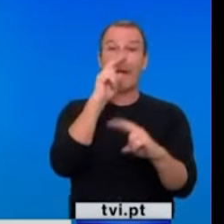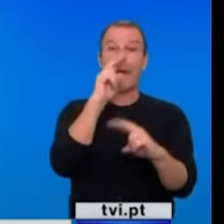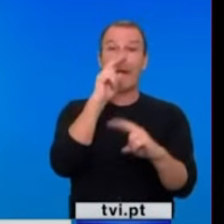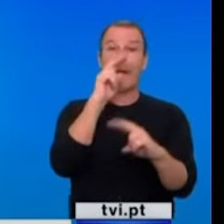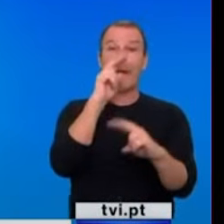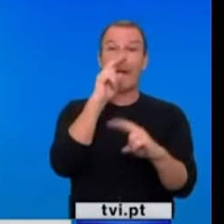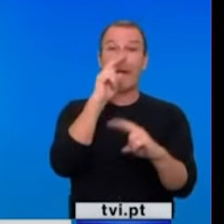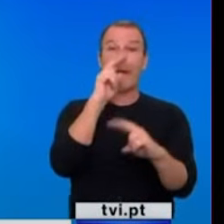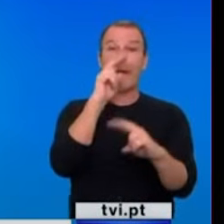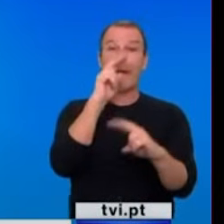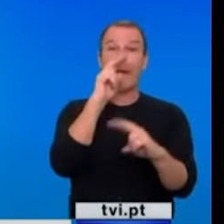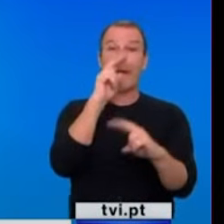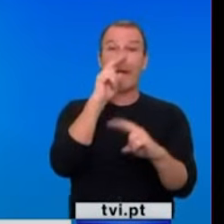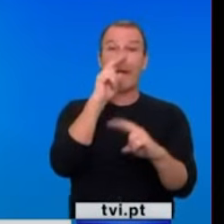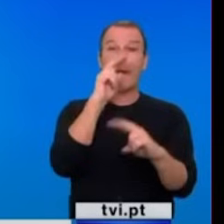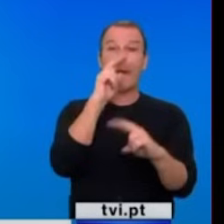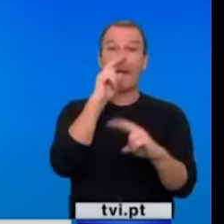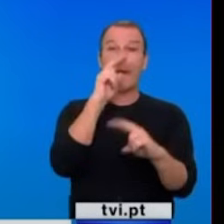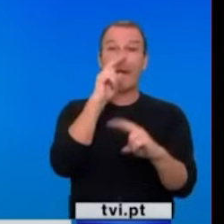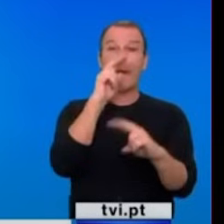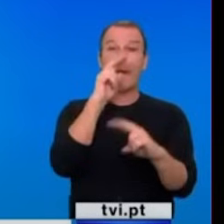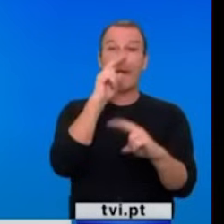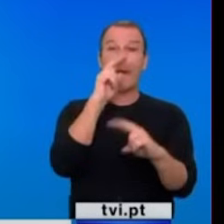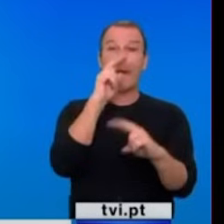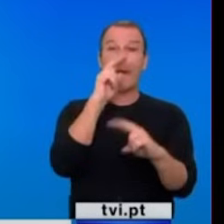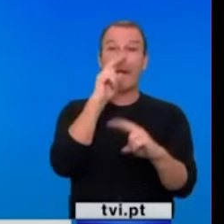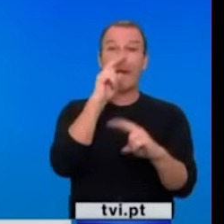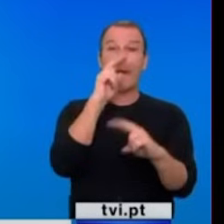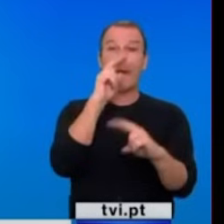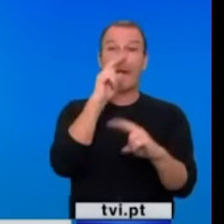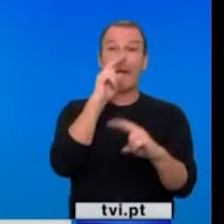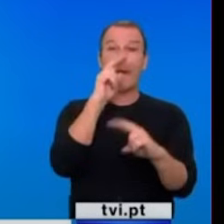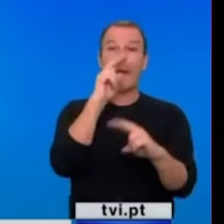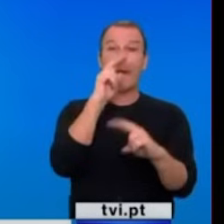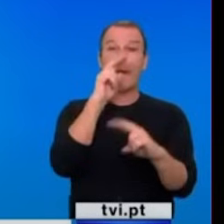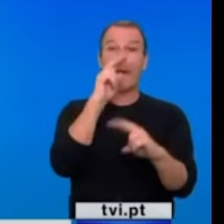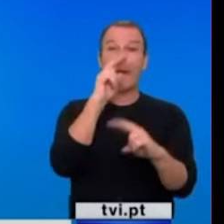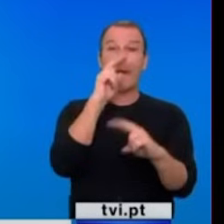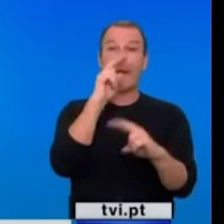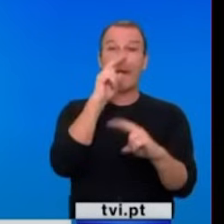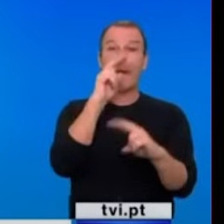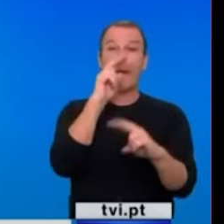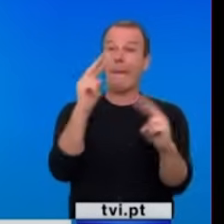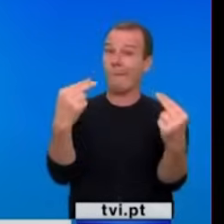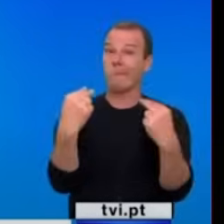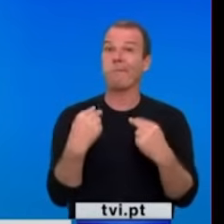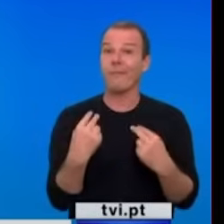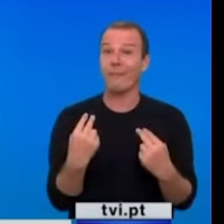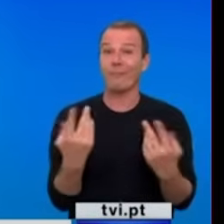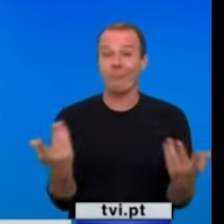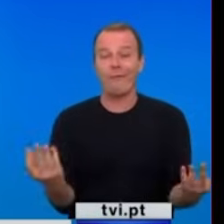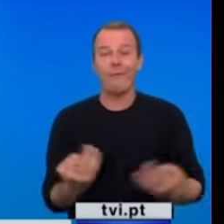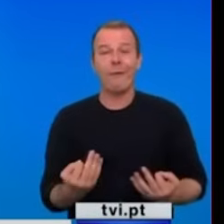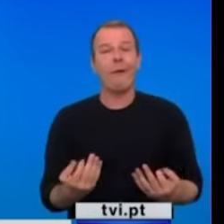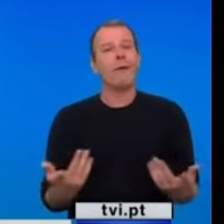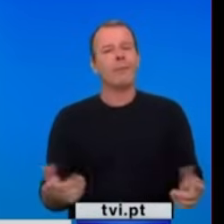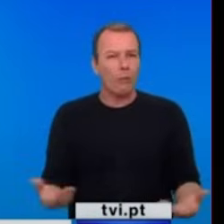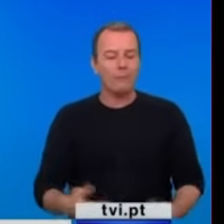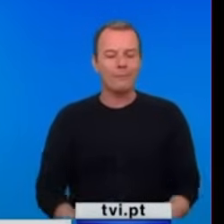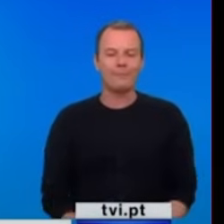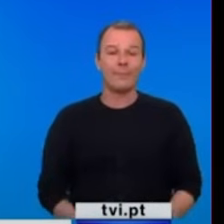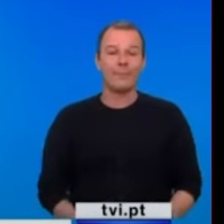disse boa noite André foi boa noite boa noite ao Senhor aar